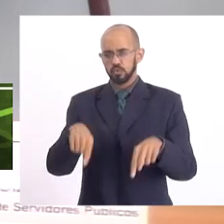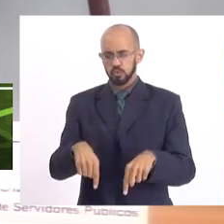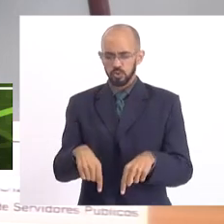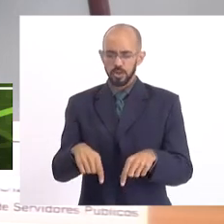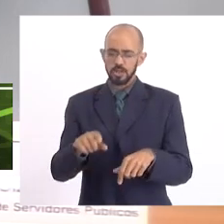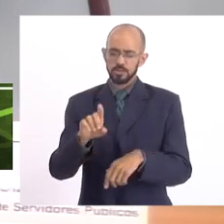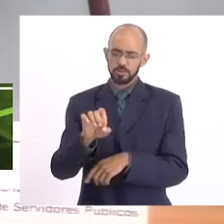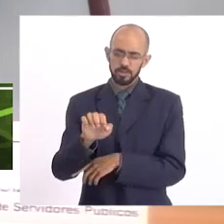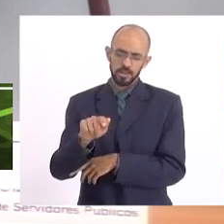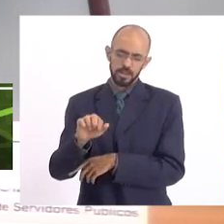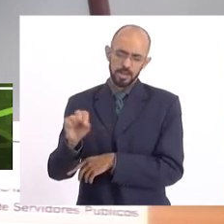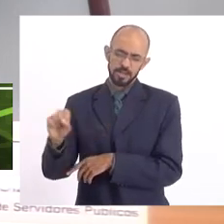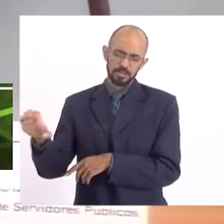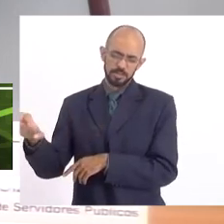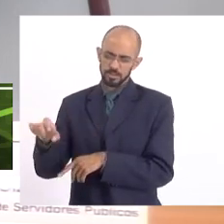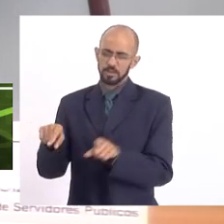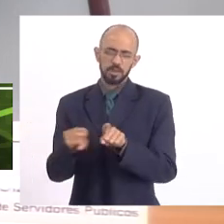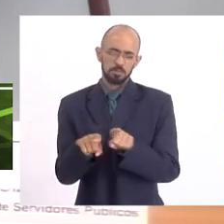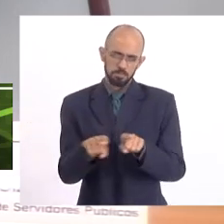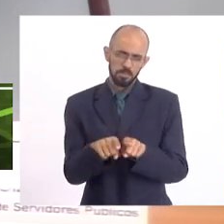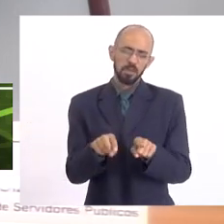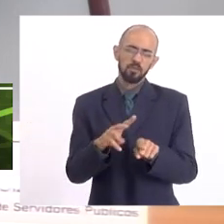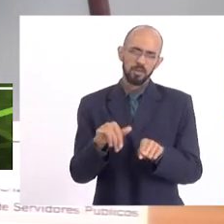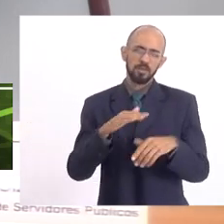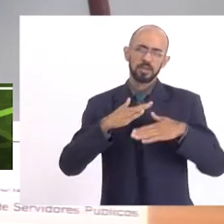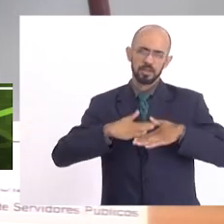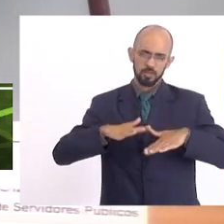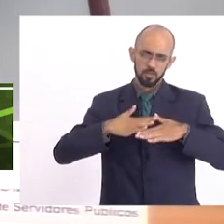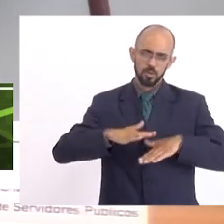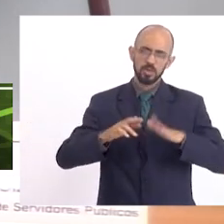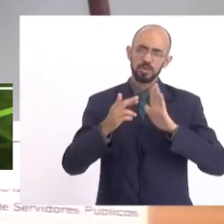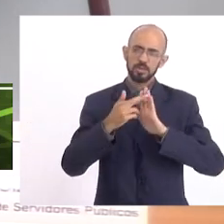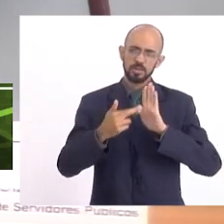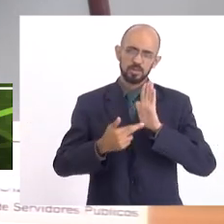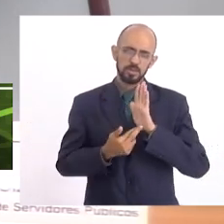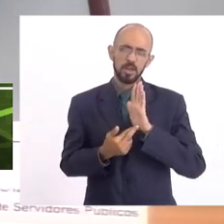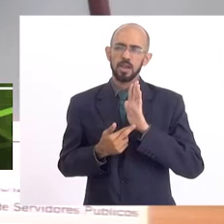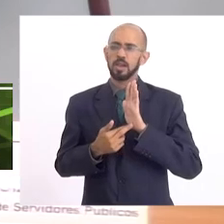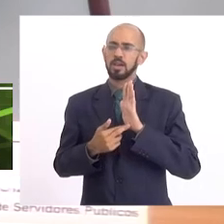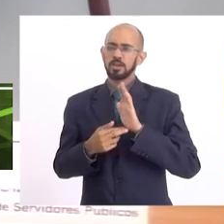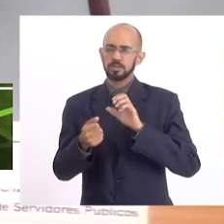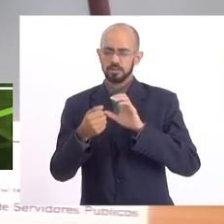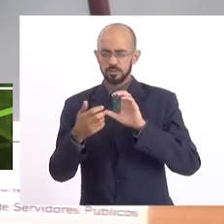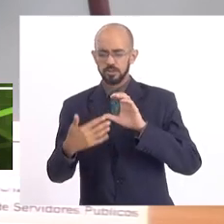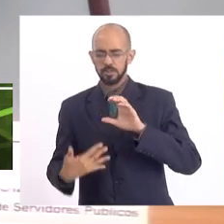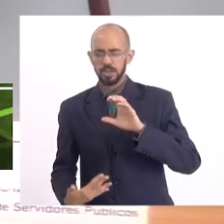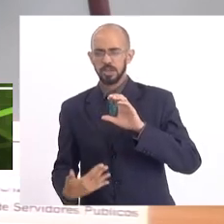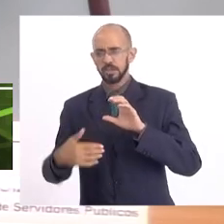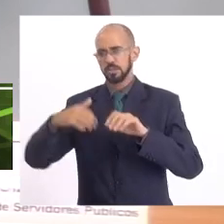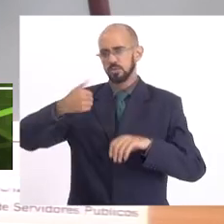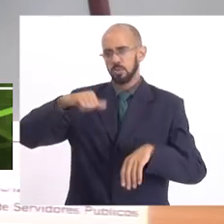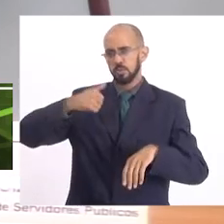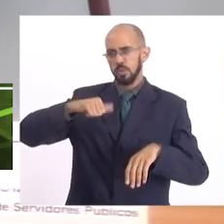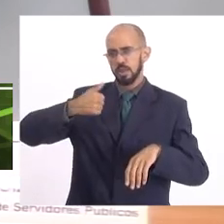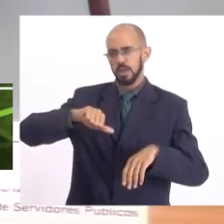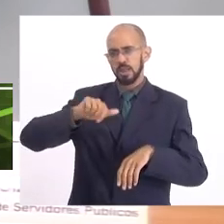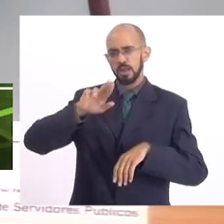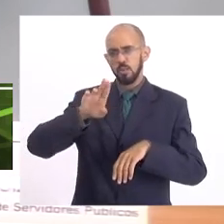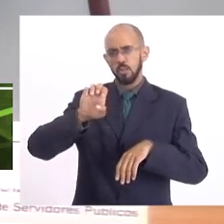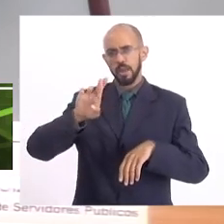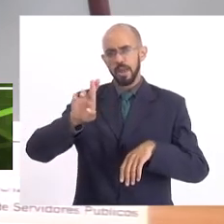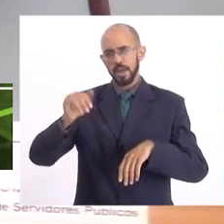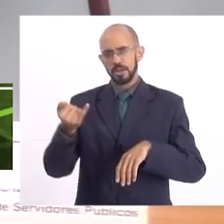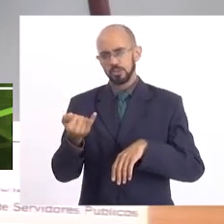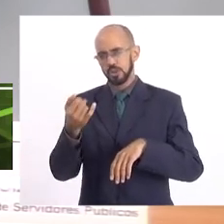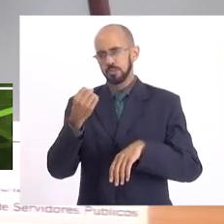sair com a tranquilidade. E nesses critérios, nada melhor que fazer um convênio com a UERJ, que a gente sabe da qualidade da UERJ nessas questões,